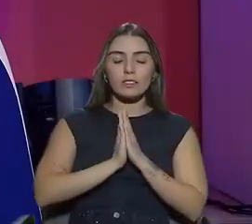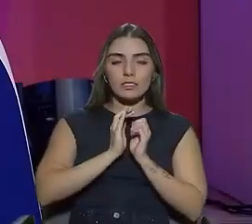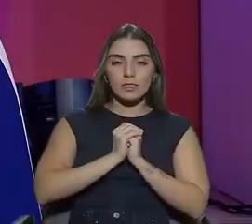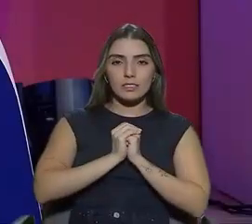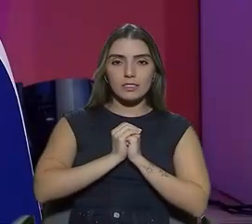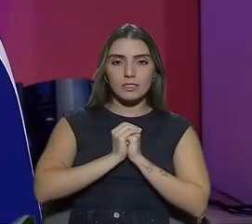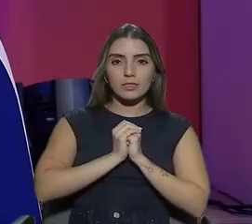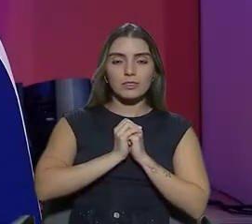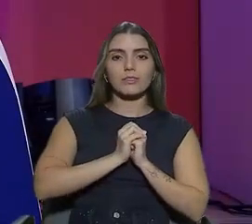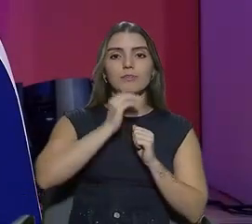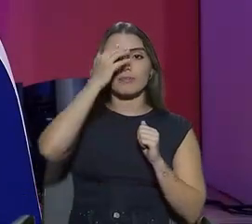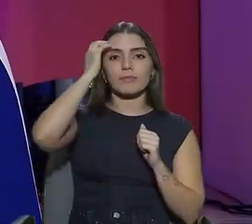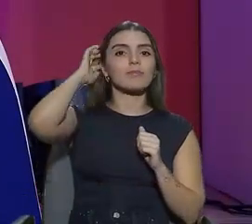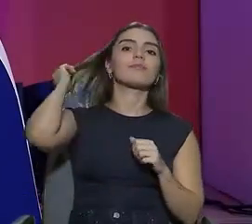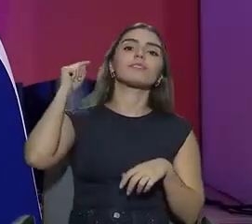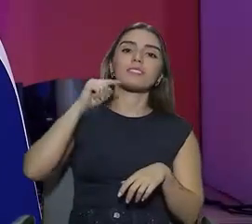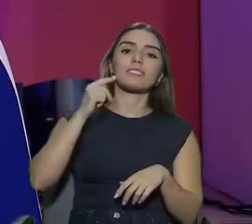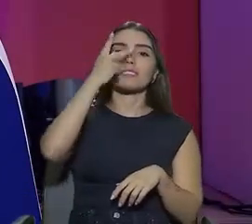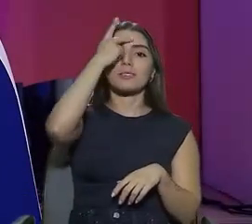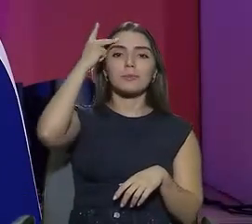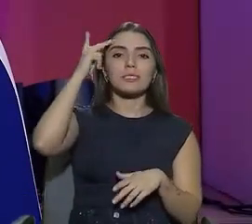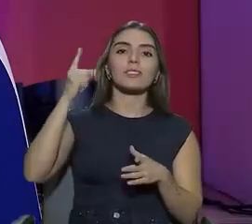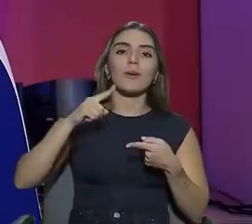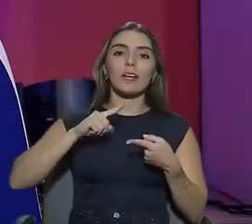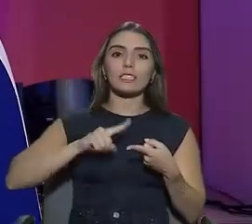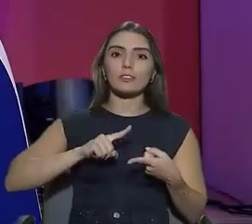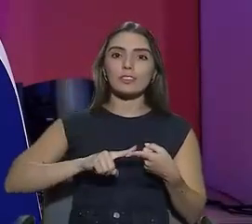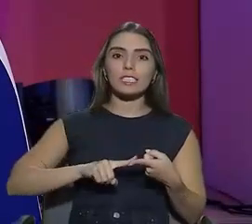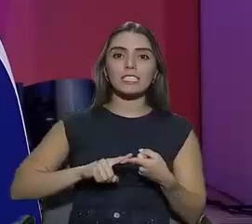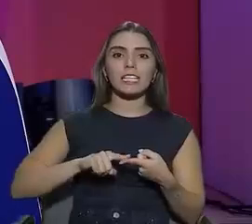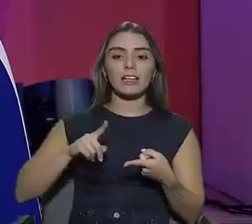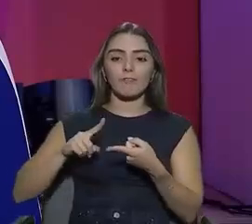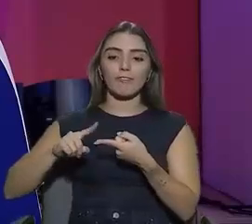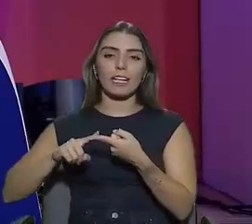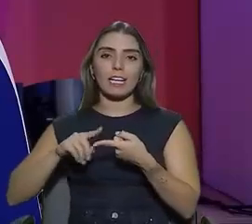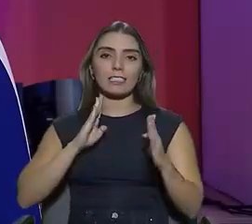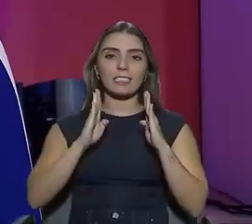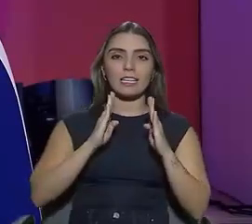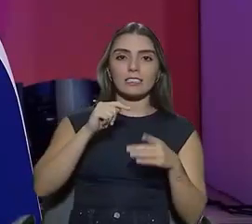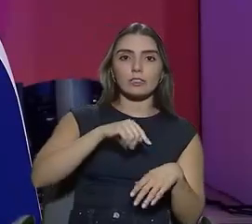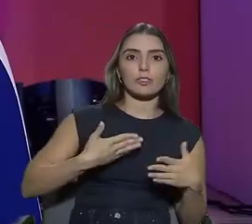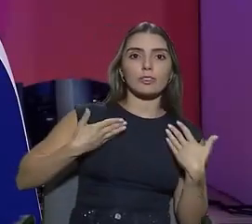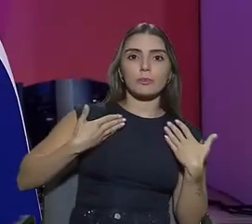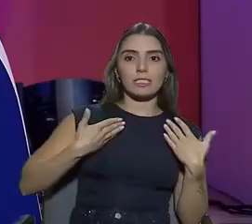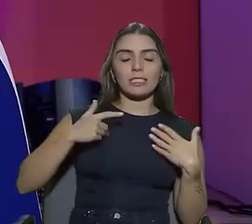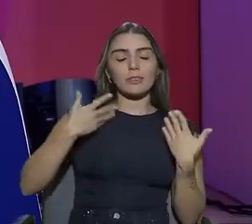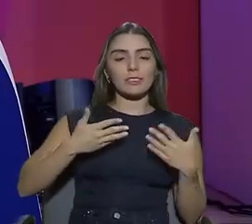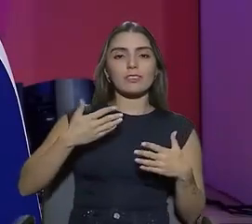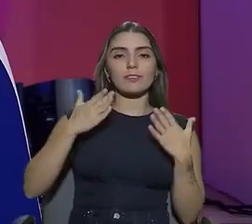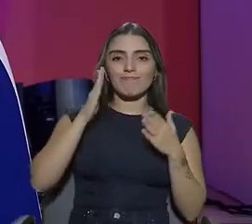pessoal aí da vingança é entre vingança e entre surpresas, porque foi uma grata surpresa, um livro que me dá